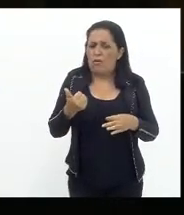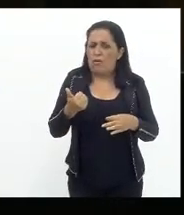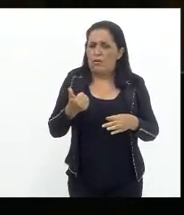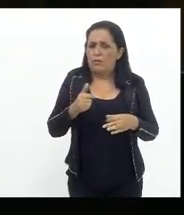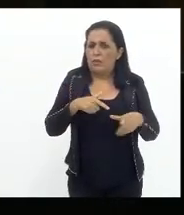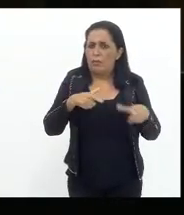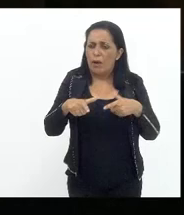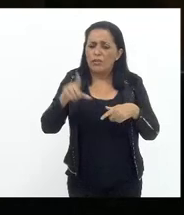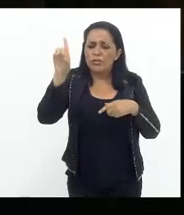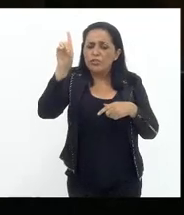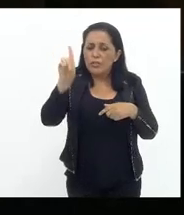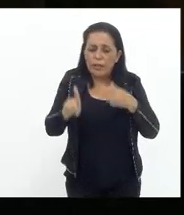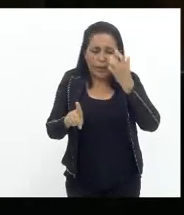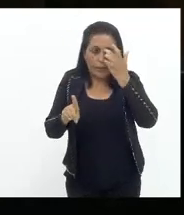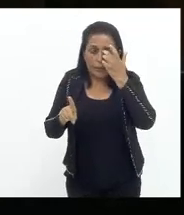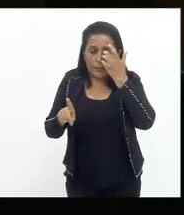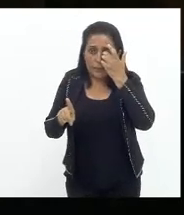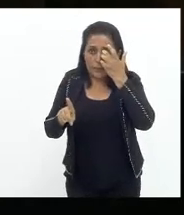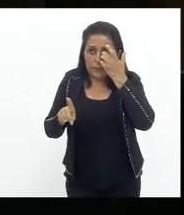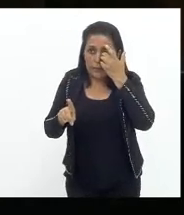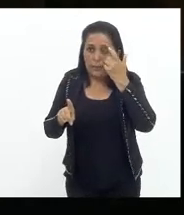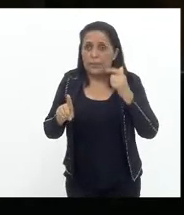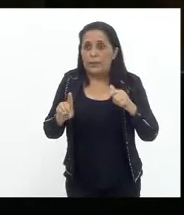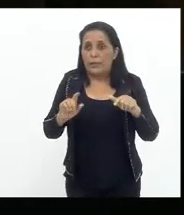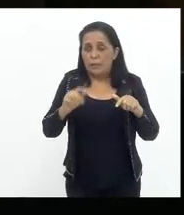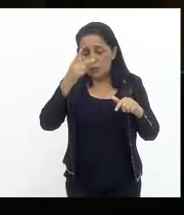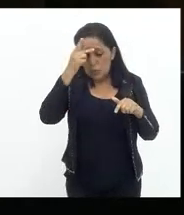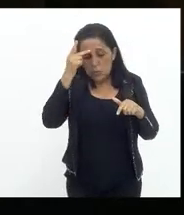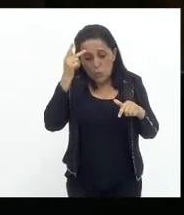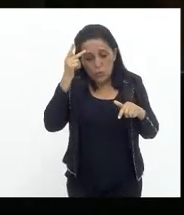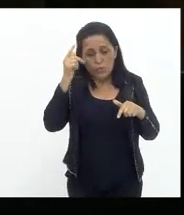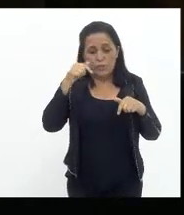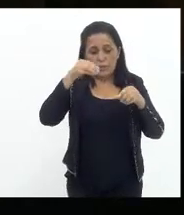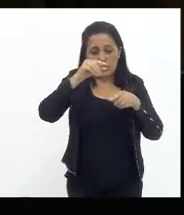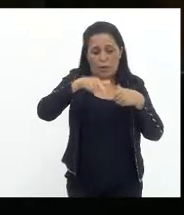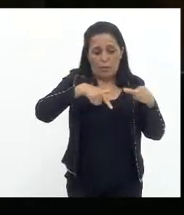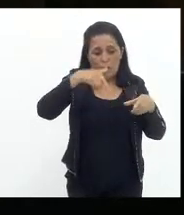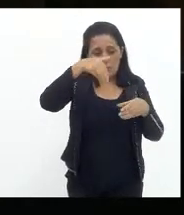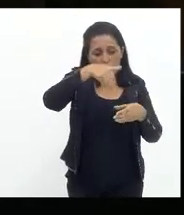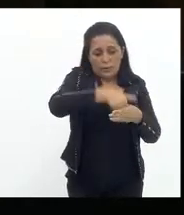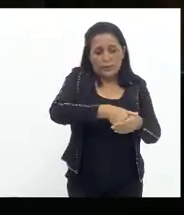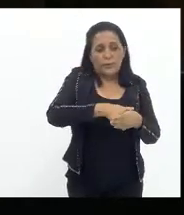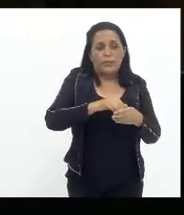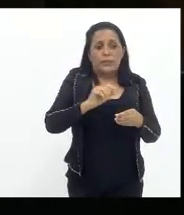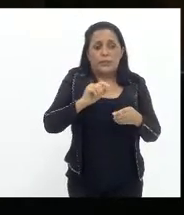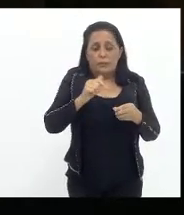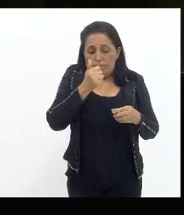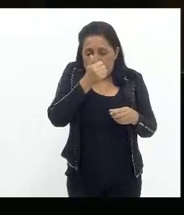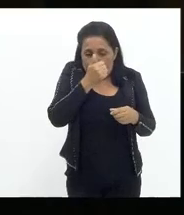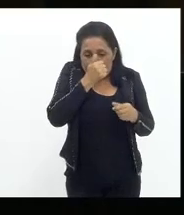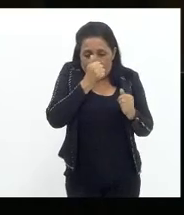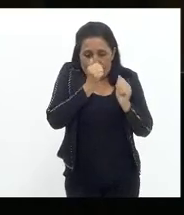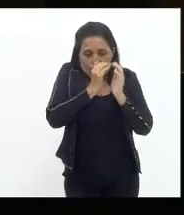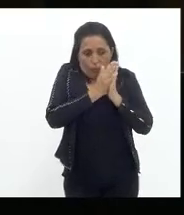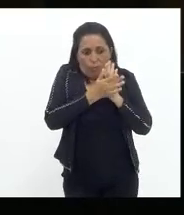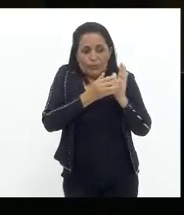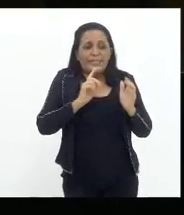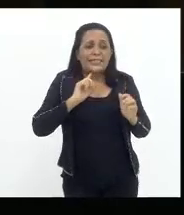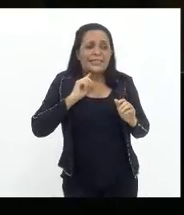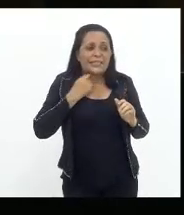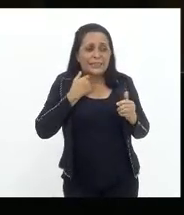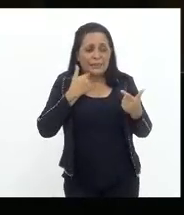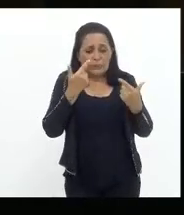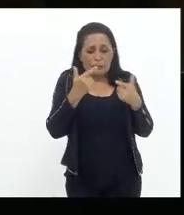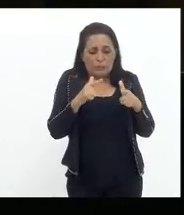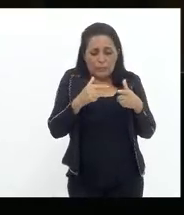acesso a direitos aos agentes penitenciários que trabalham em unidades superlotadas, insalubres e com um efetivo